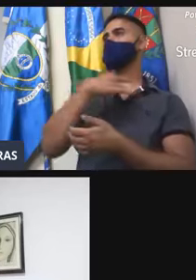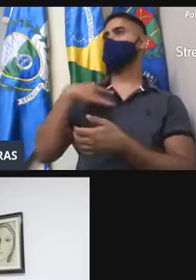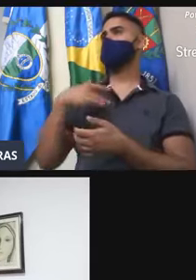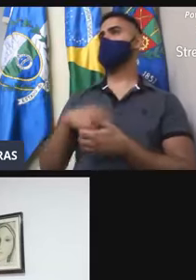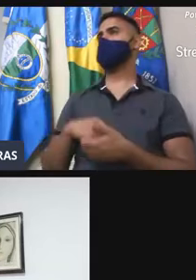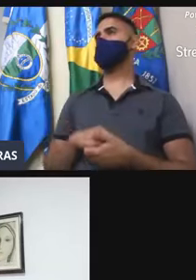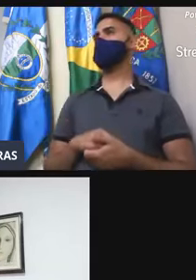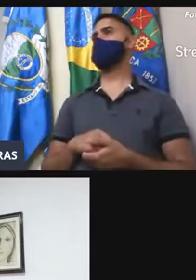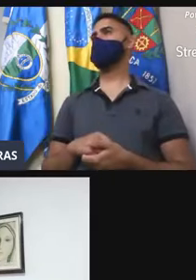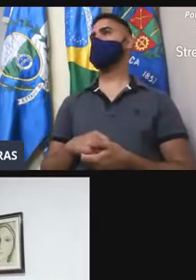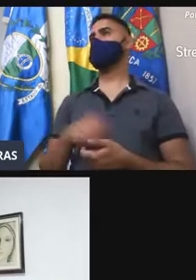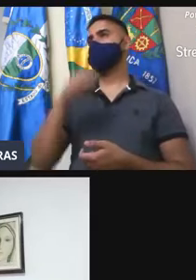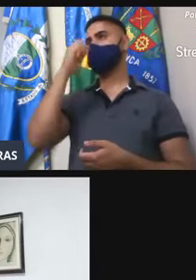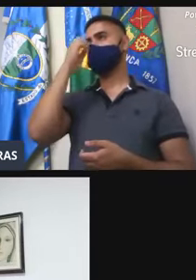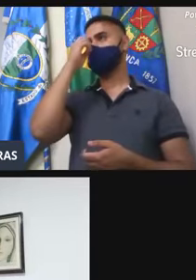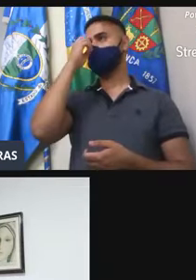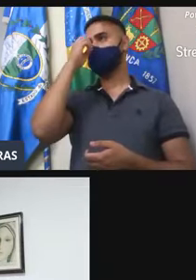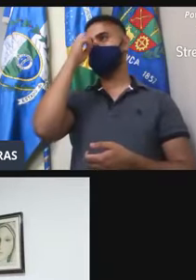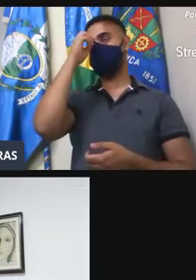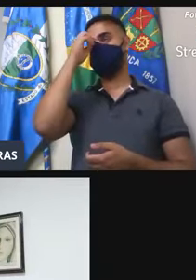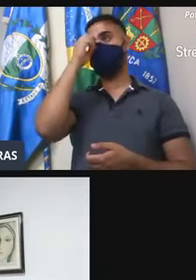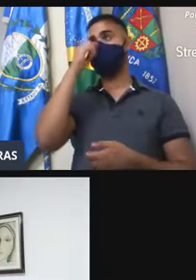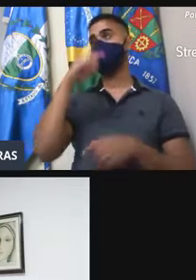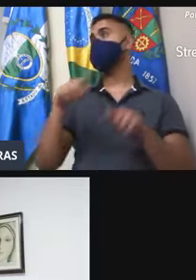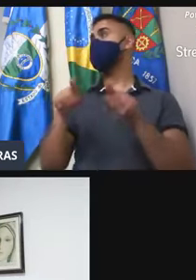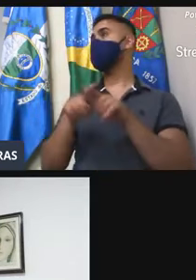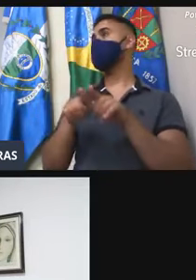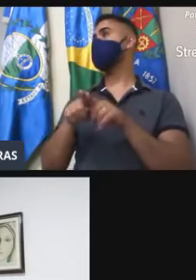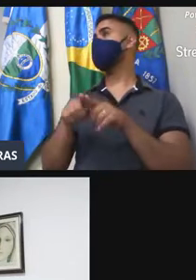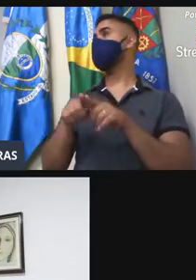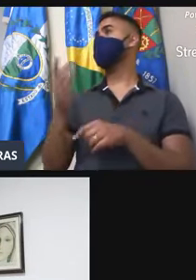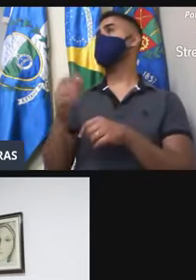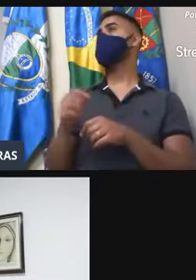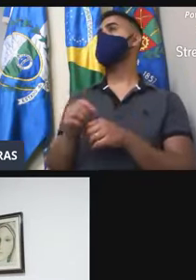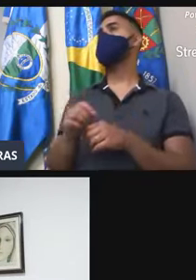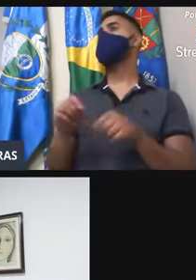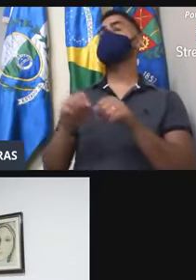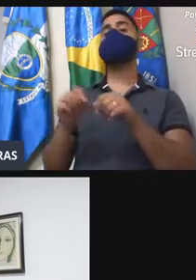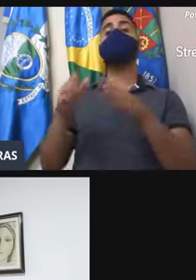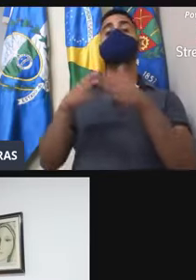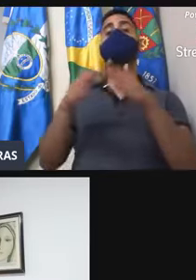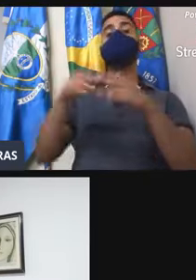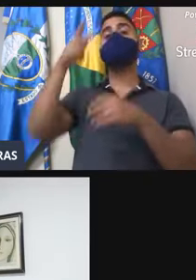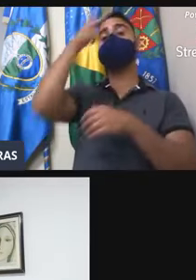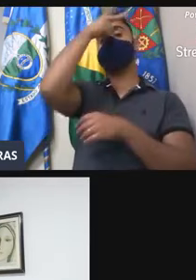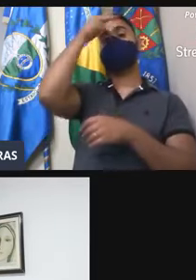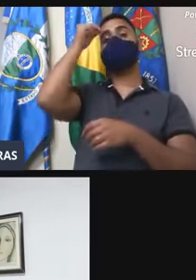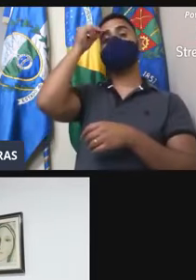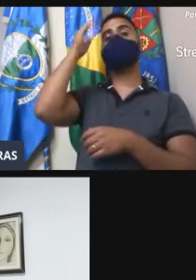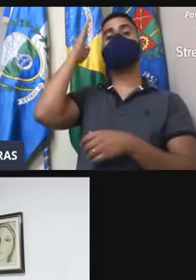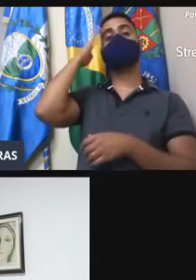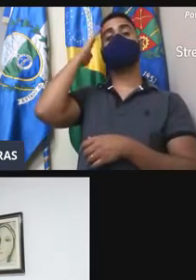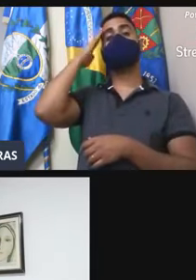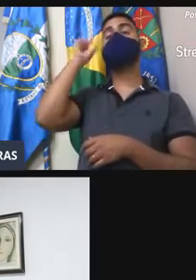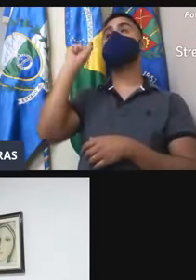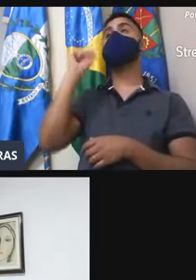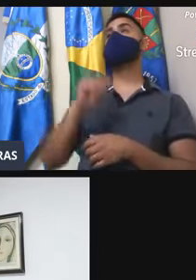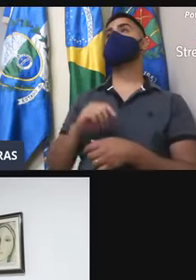Então, presidente, fica aqui, eu gostaria que consignasse em ata aqui com o nosso prefeito. A gente sabe aí